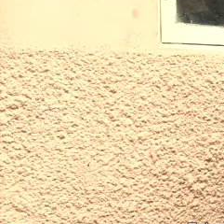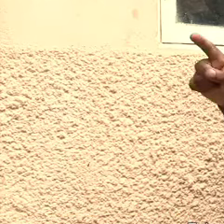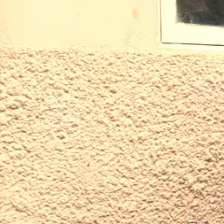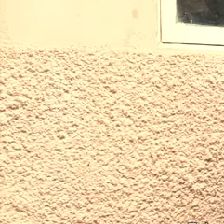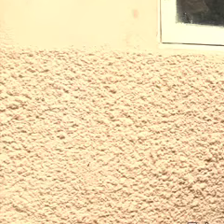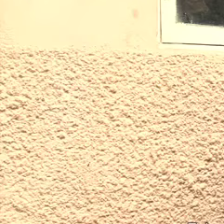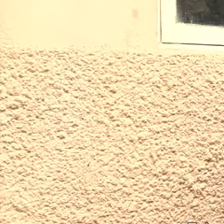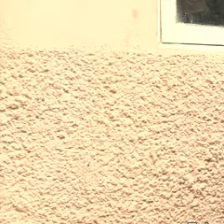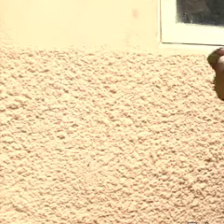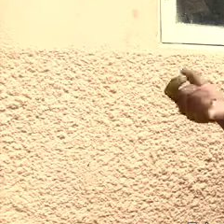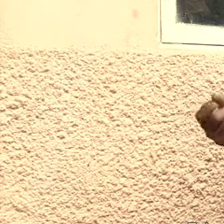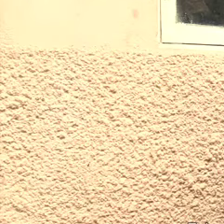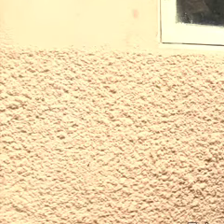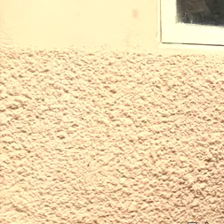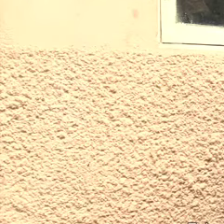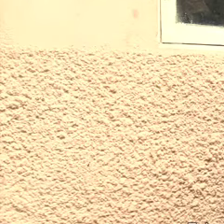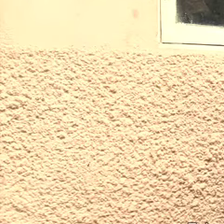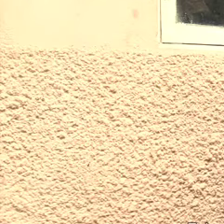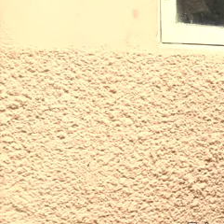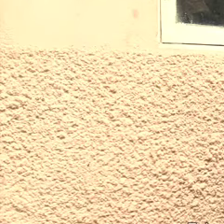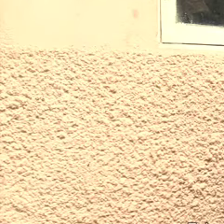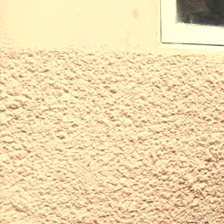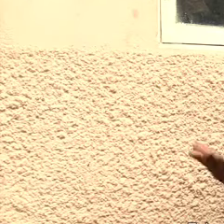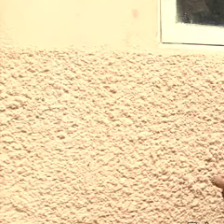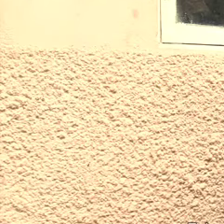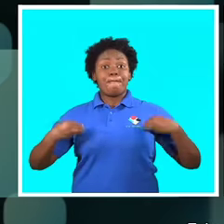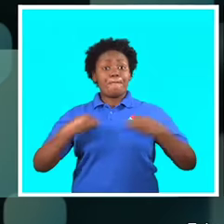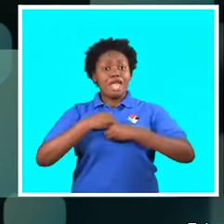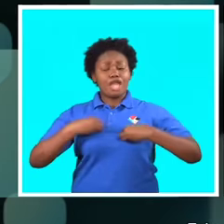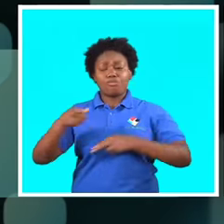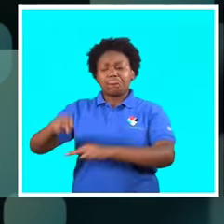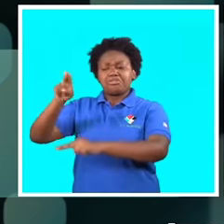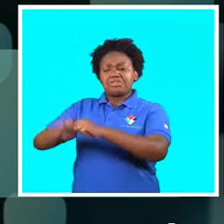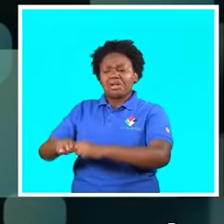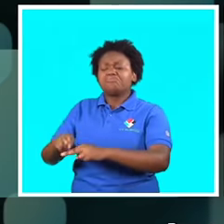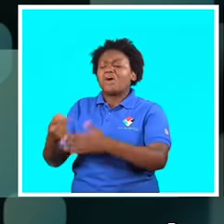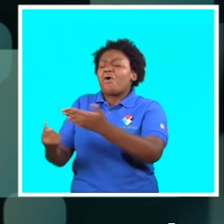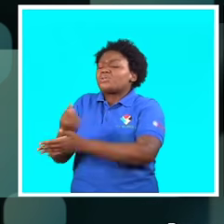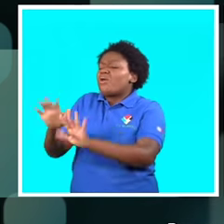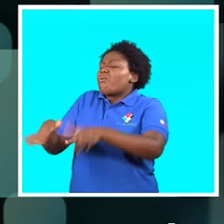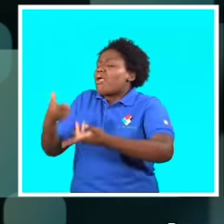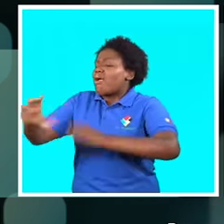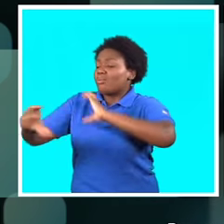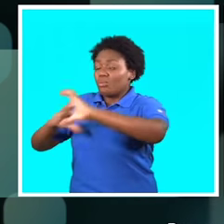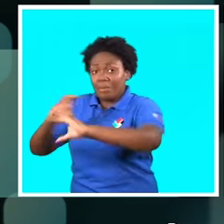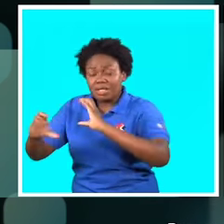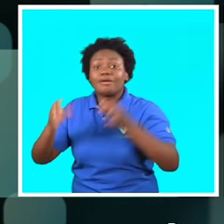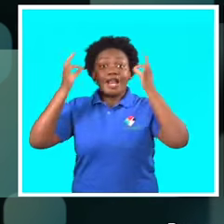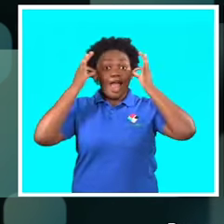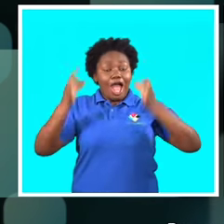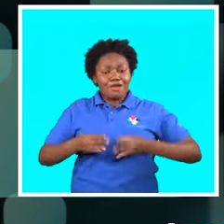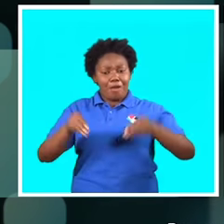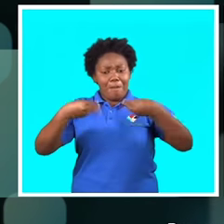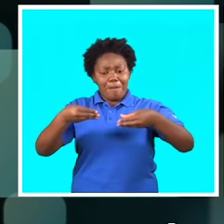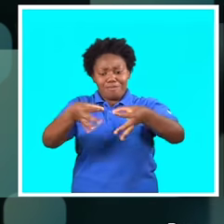hospital. Tomei comprimidos. Mesmo assim, não ajudava. Para se comunicar com o médico, Carlos opta por